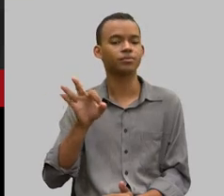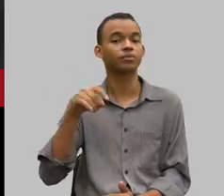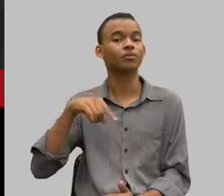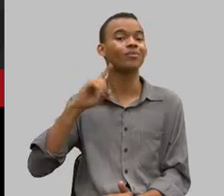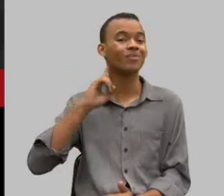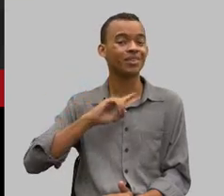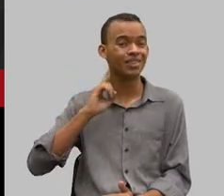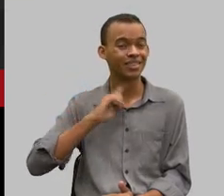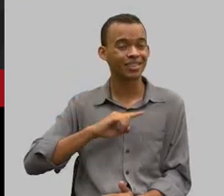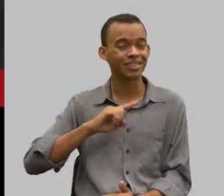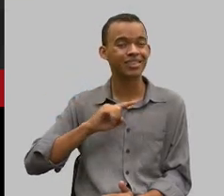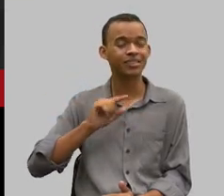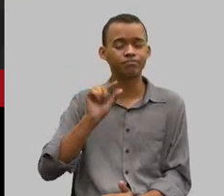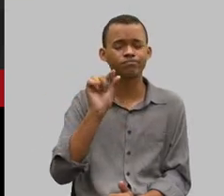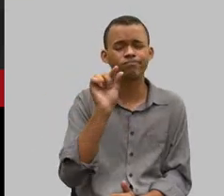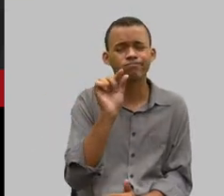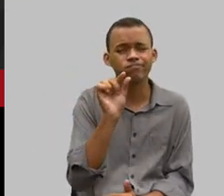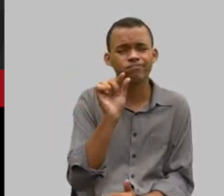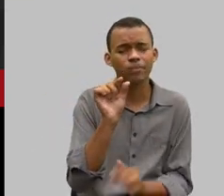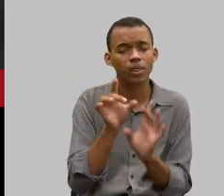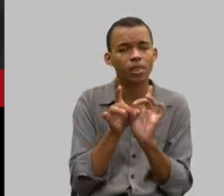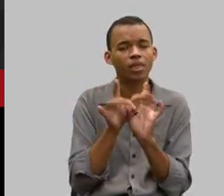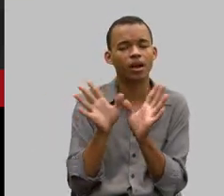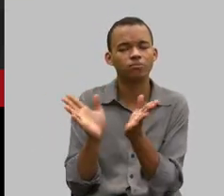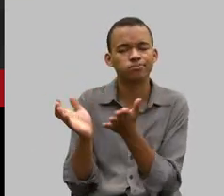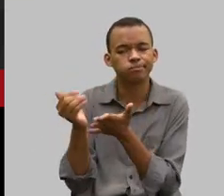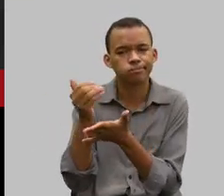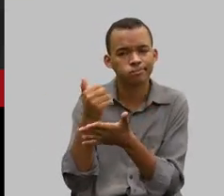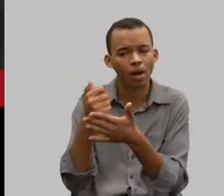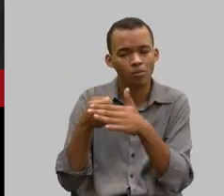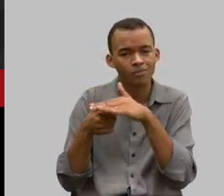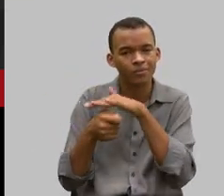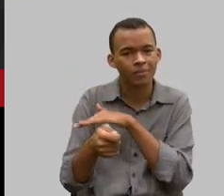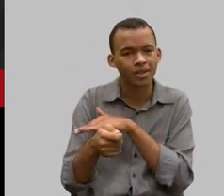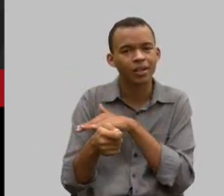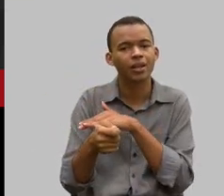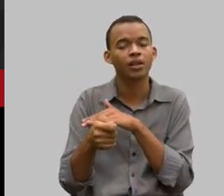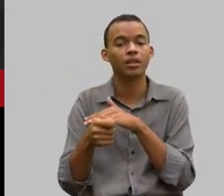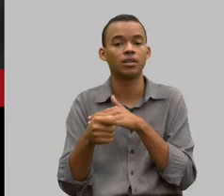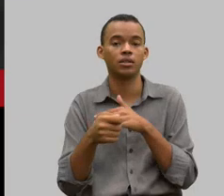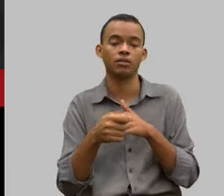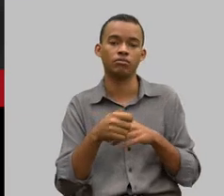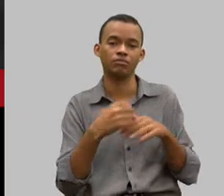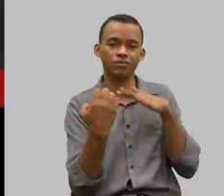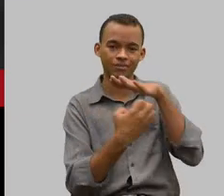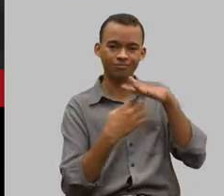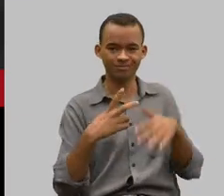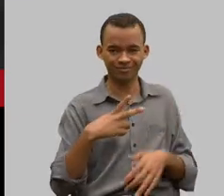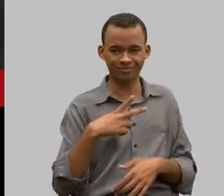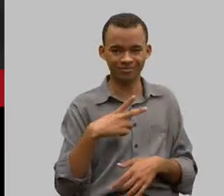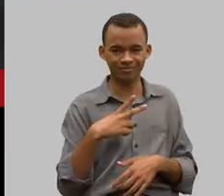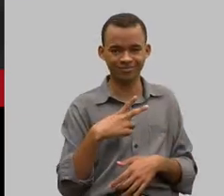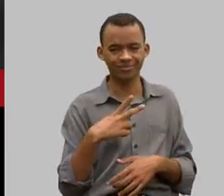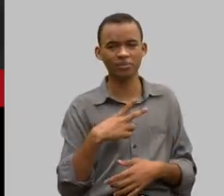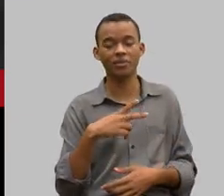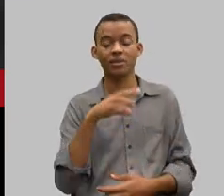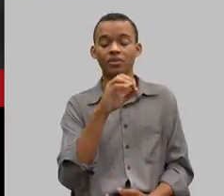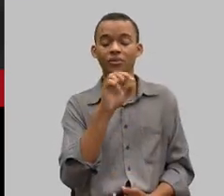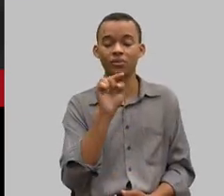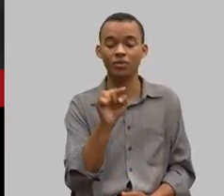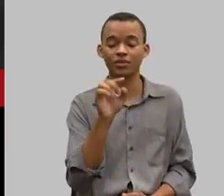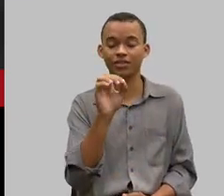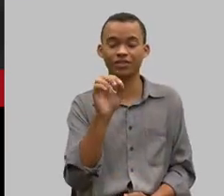menos autoriza essa captação de recurso da iniciativa privada aí com 0,05% é o